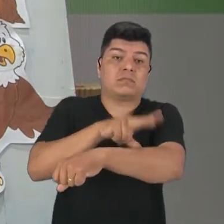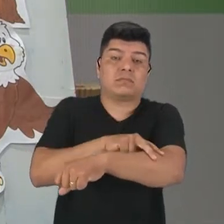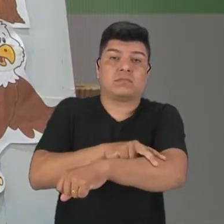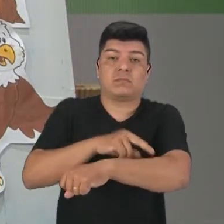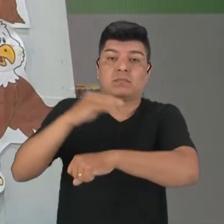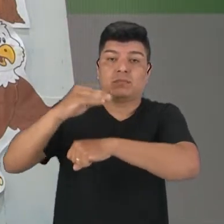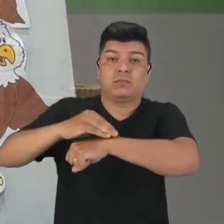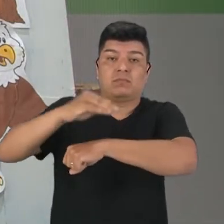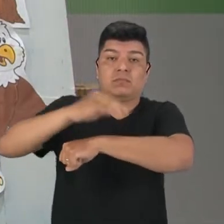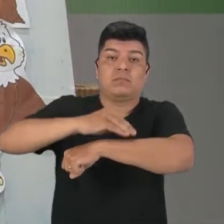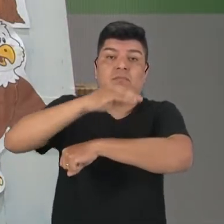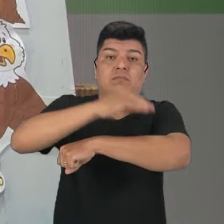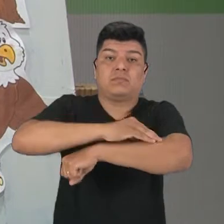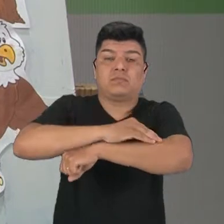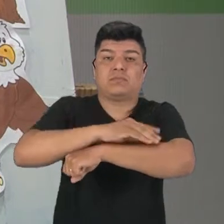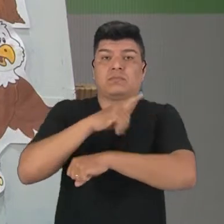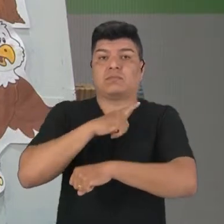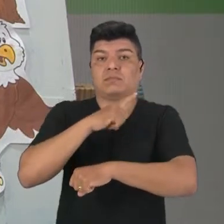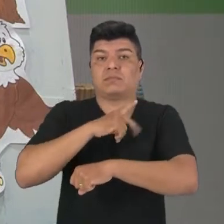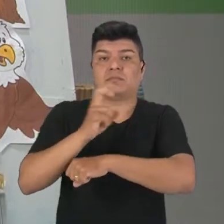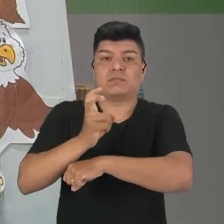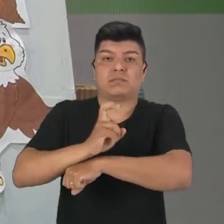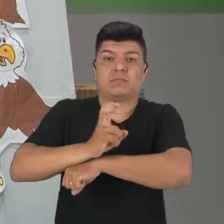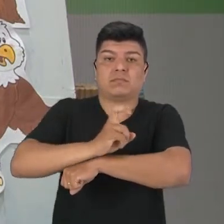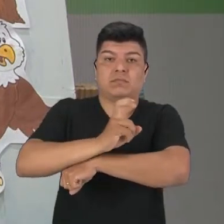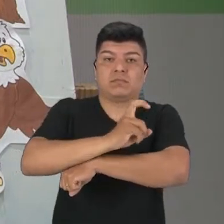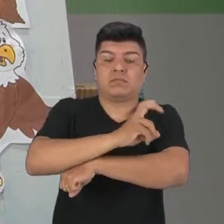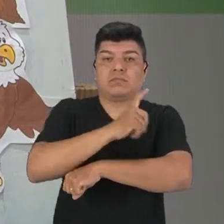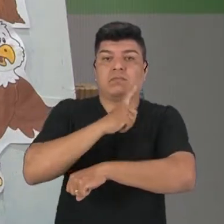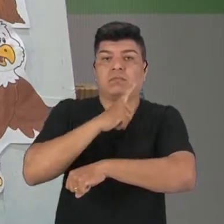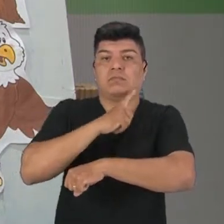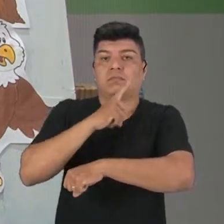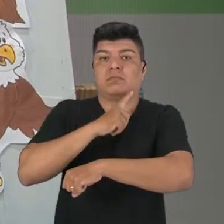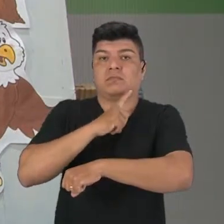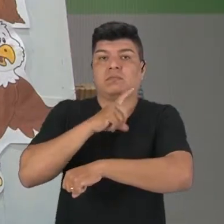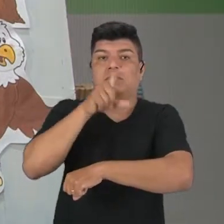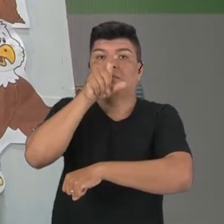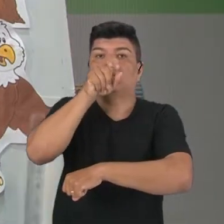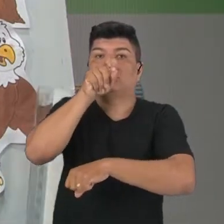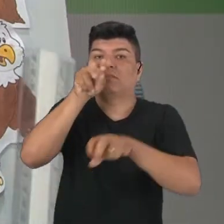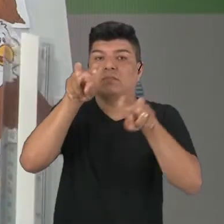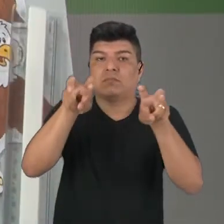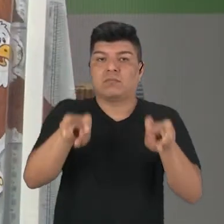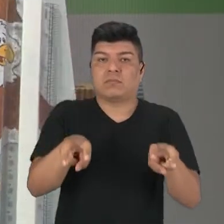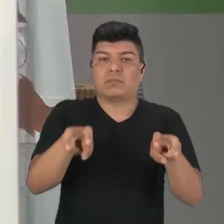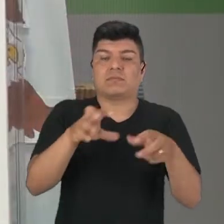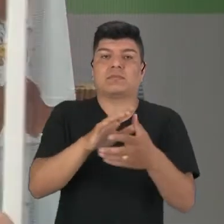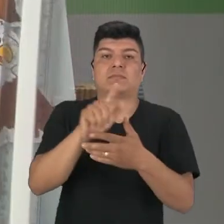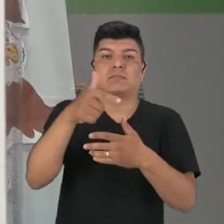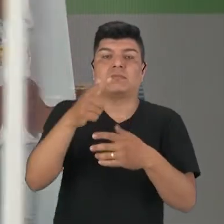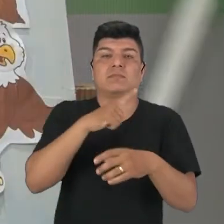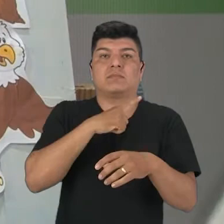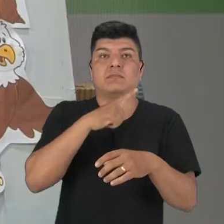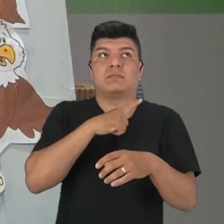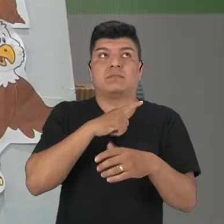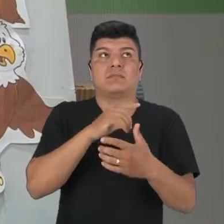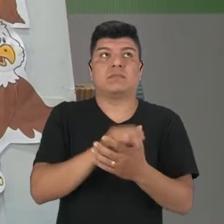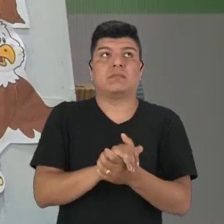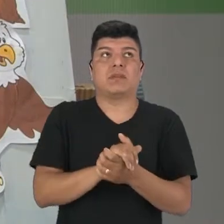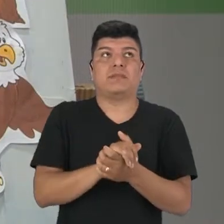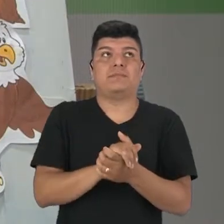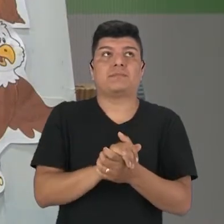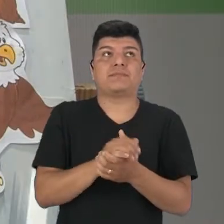o sapo nós temos aqui a cobra e também um gás Gavião e depois nós temos